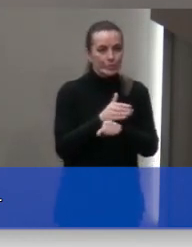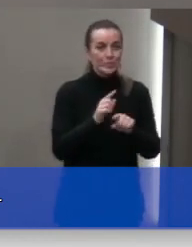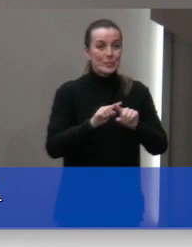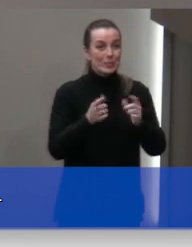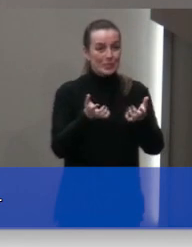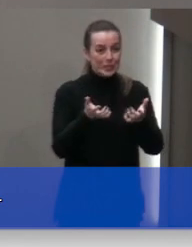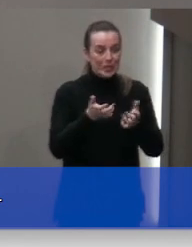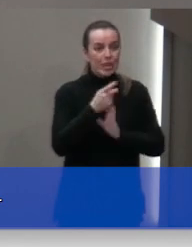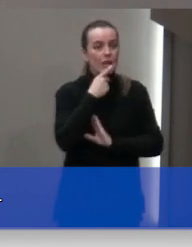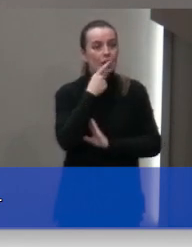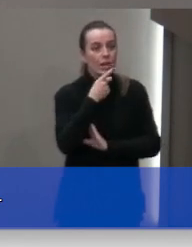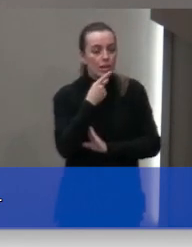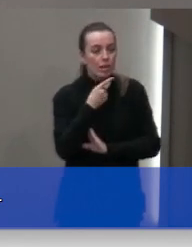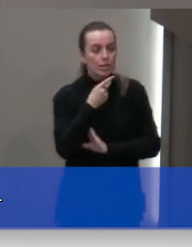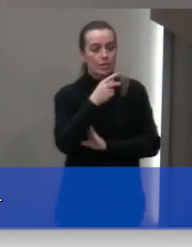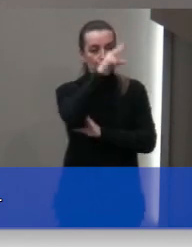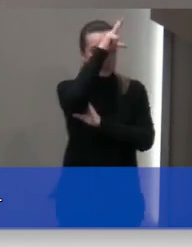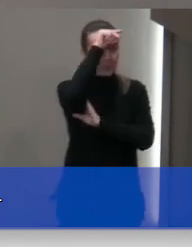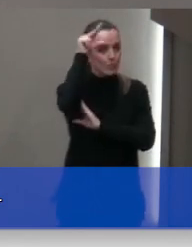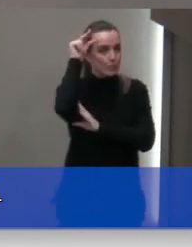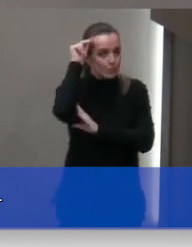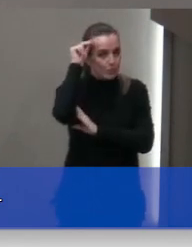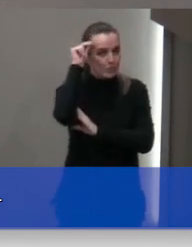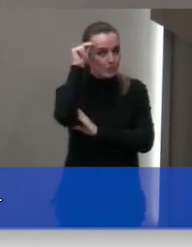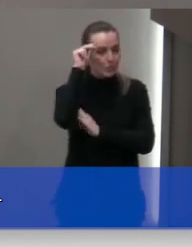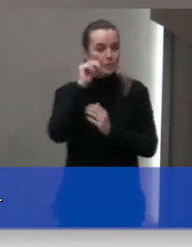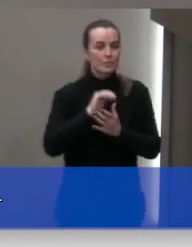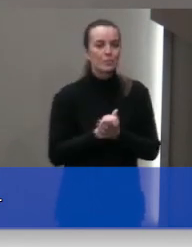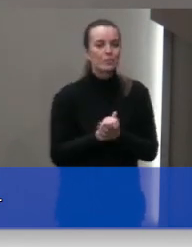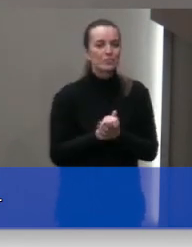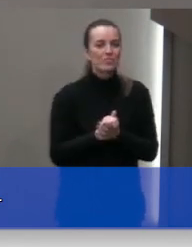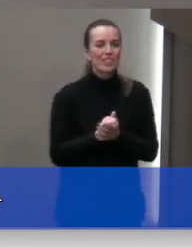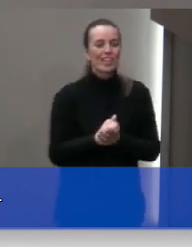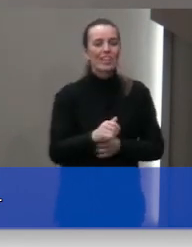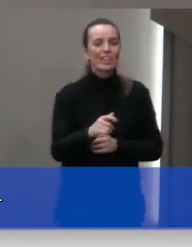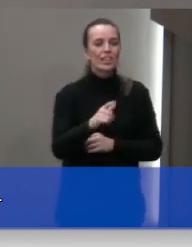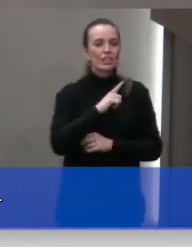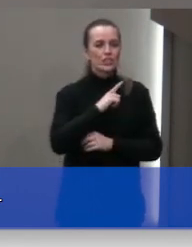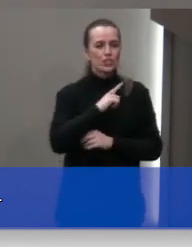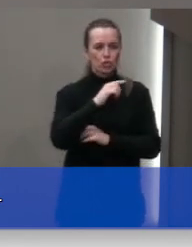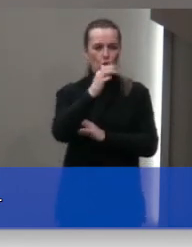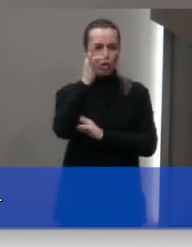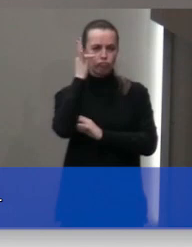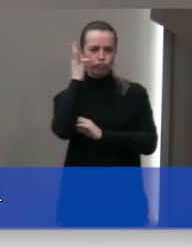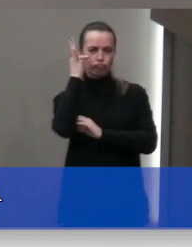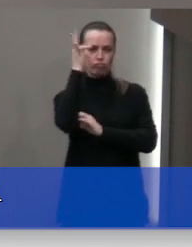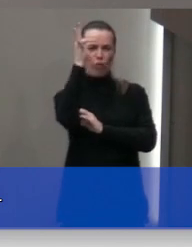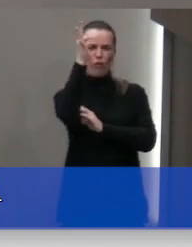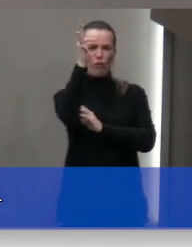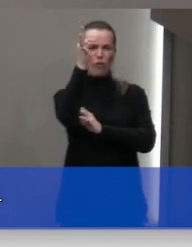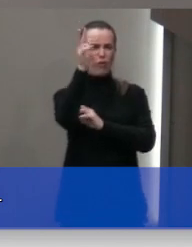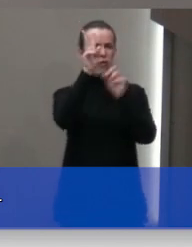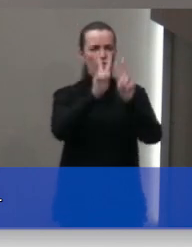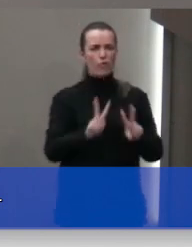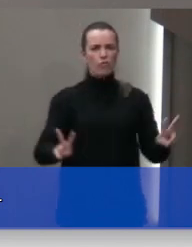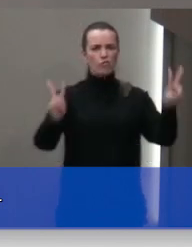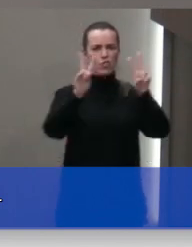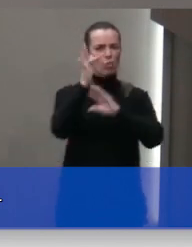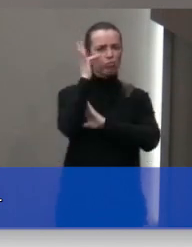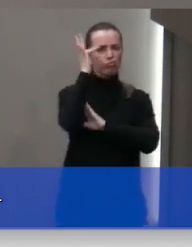que foi o prefeito que tinha visão para frente. Se não tivesse experimentado hoje, o que não seria de nós